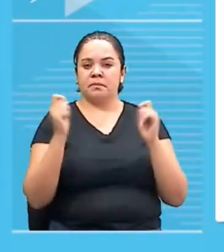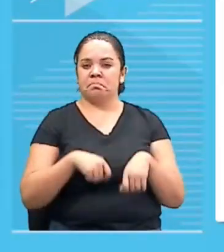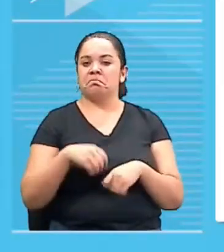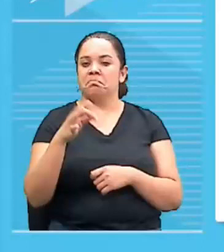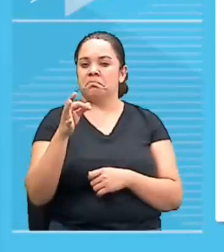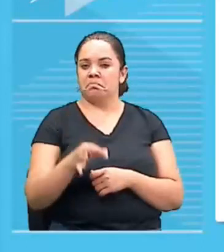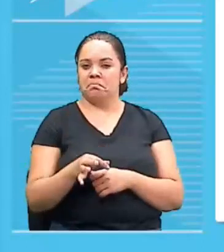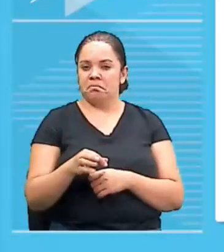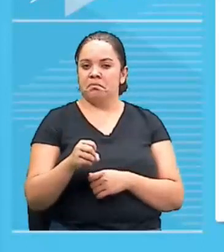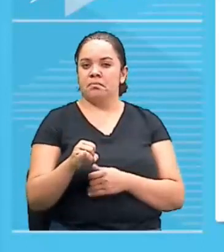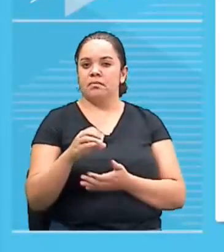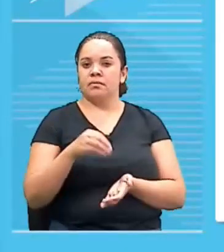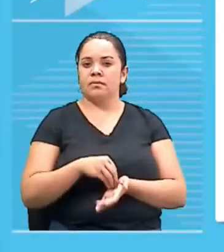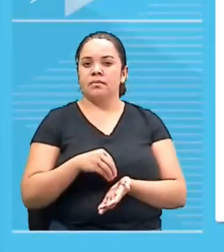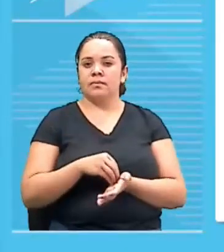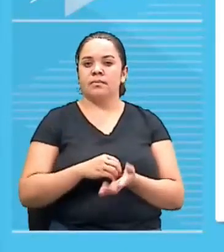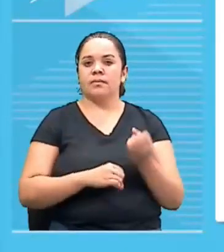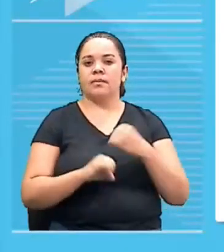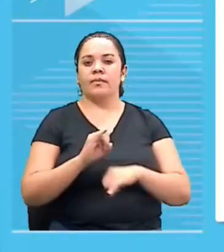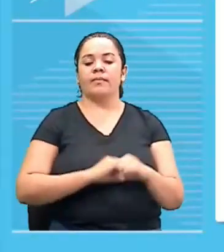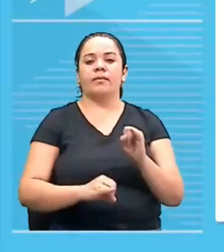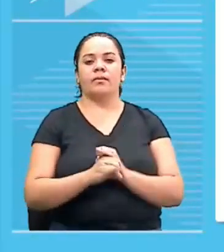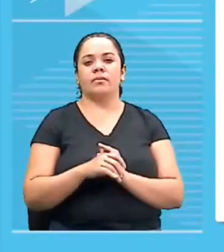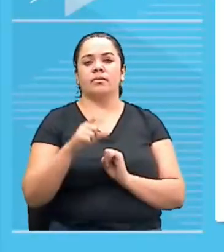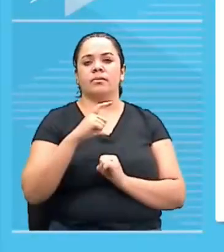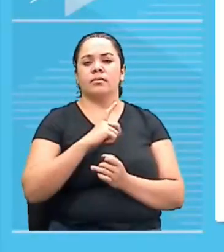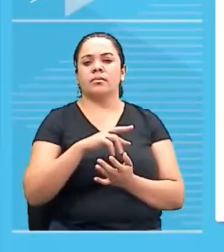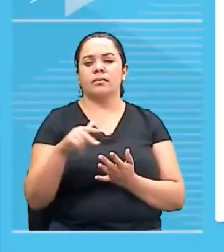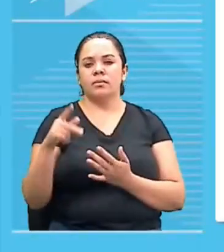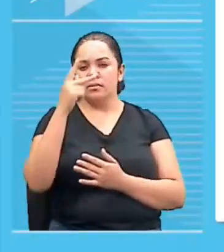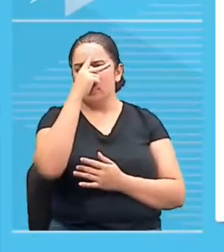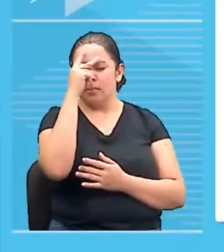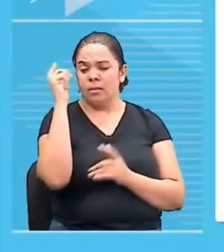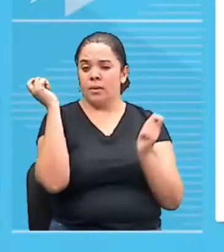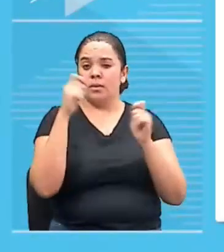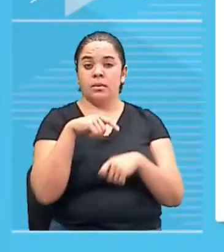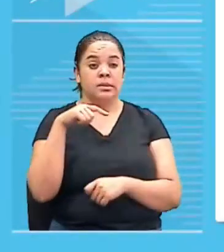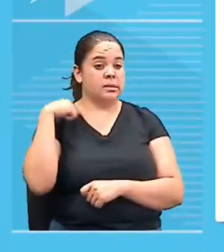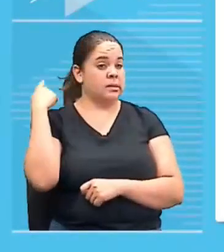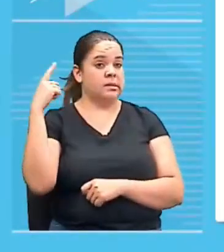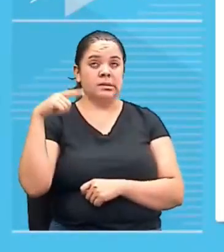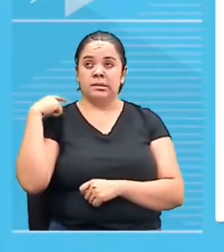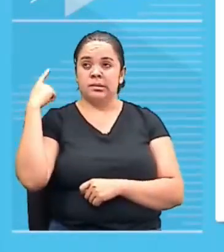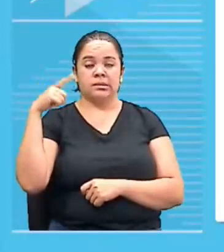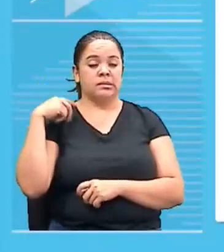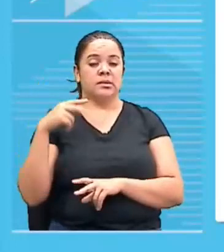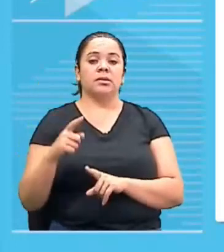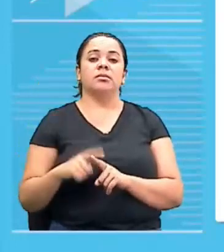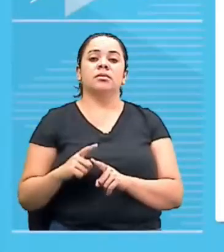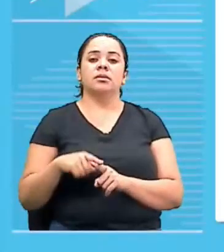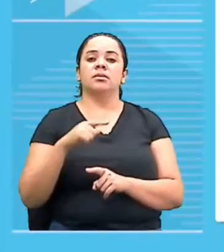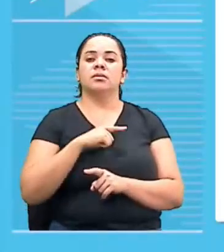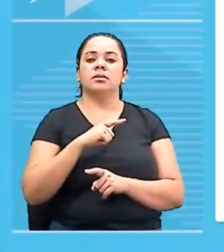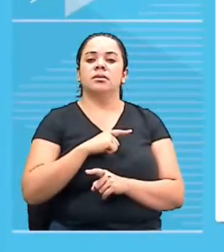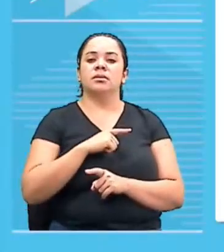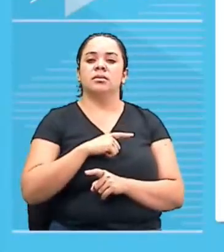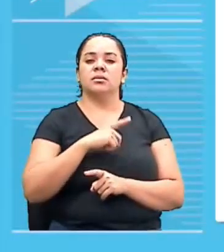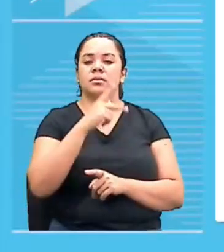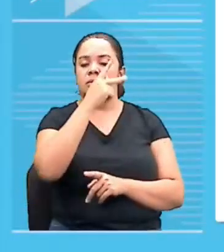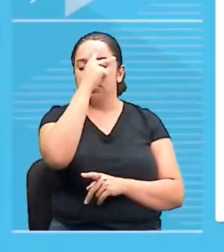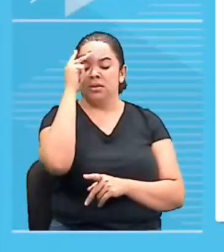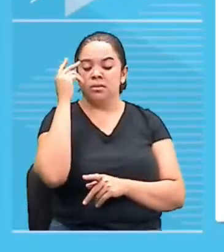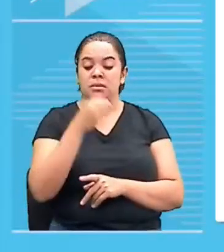certo? Tinha muita gente que ia ficar quase louca, né? Porque tem gente que vive em função da internet, por